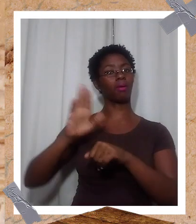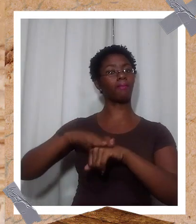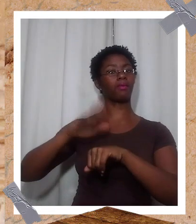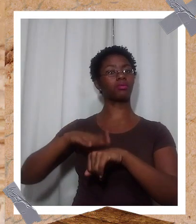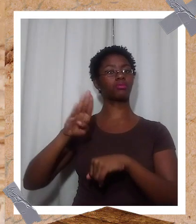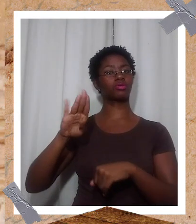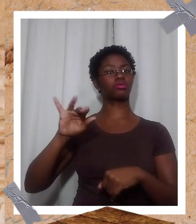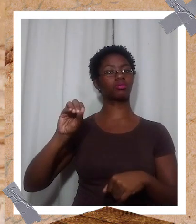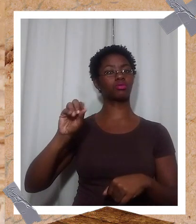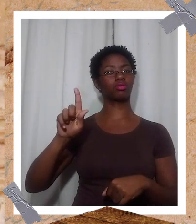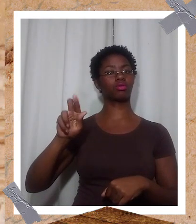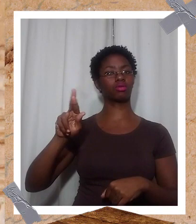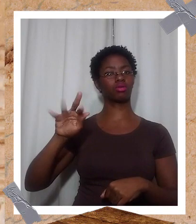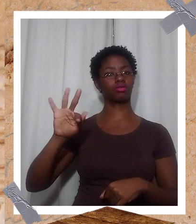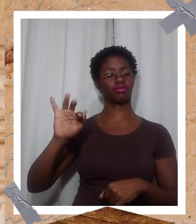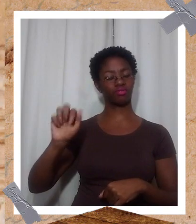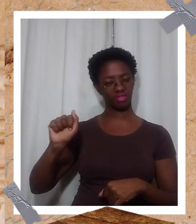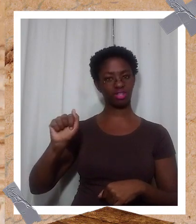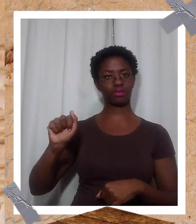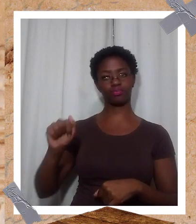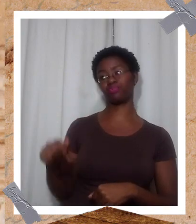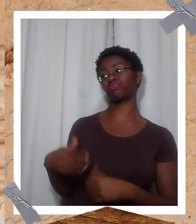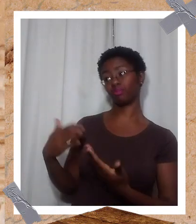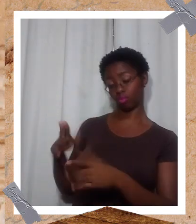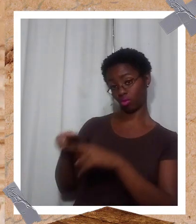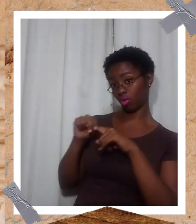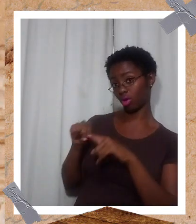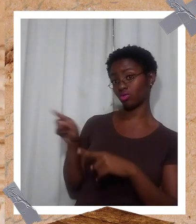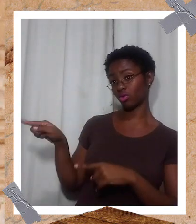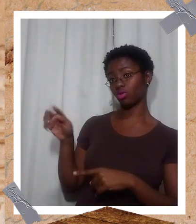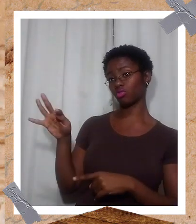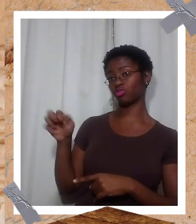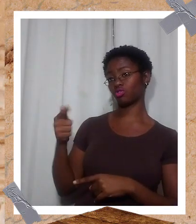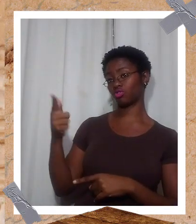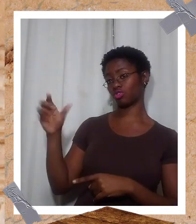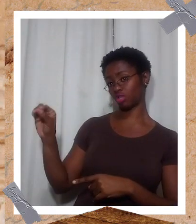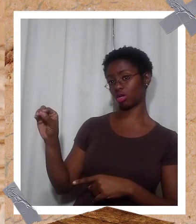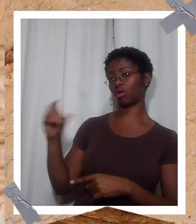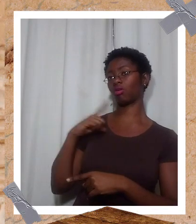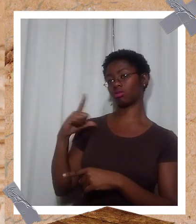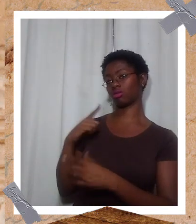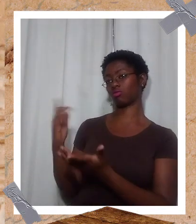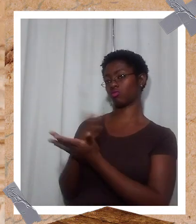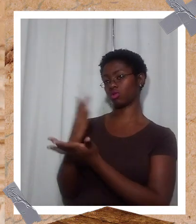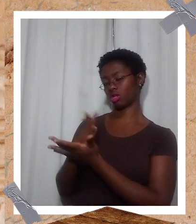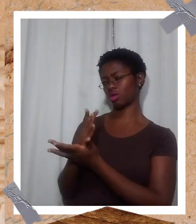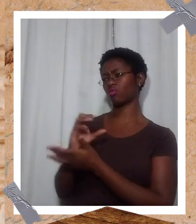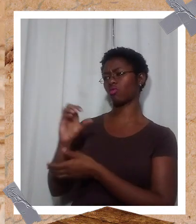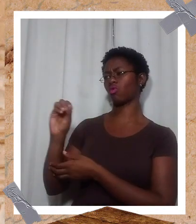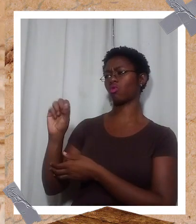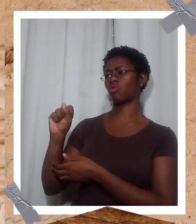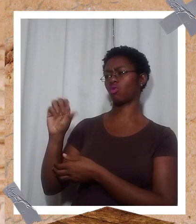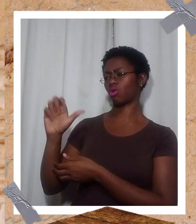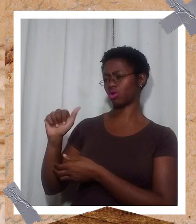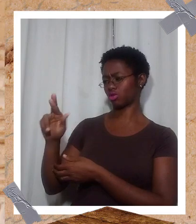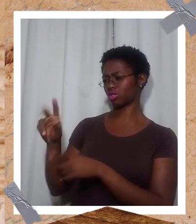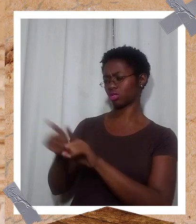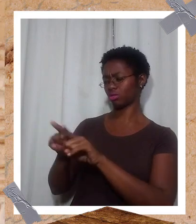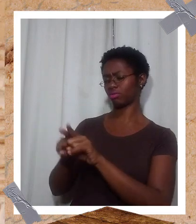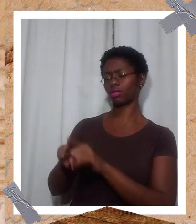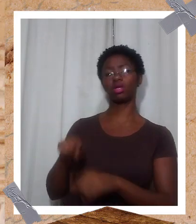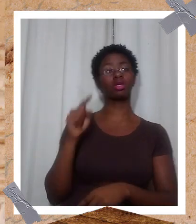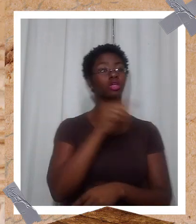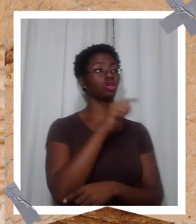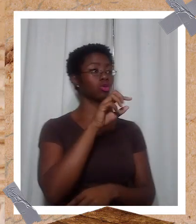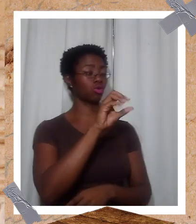dois. O Tião com o seu livro, do Tião ao Oscar, desculpa, e o Otávio com o seu livro, O Livreiro